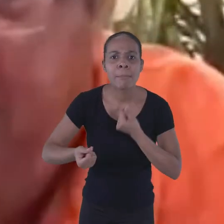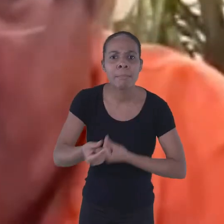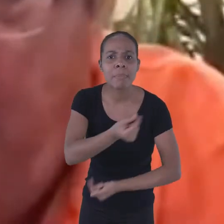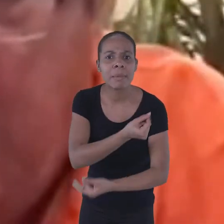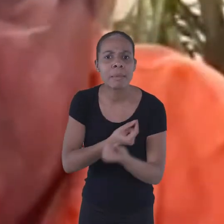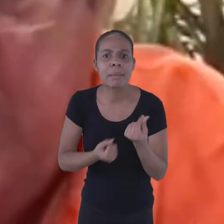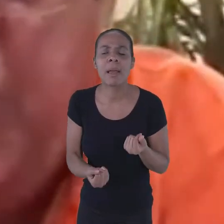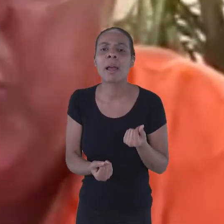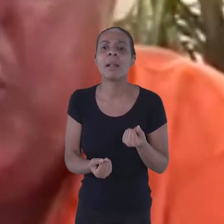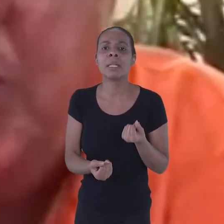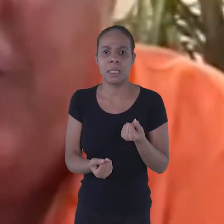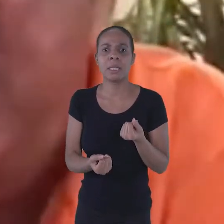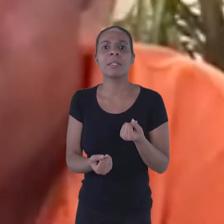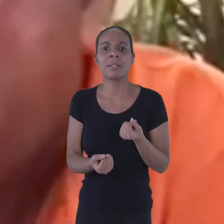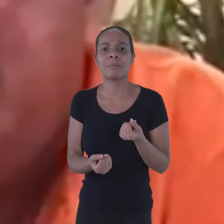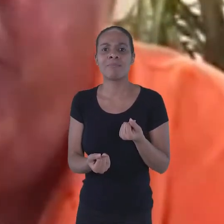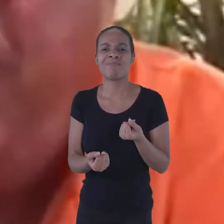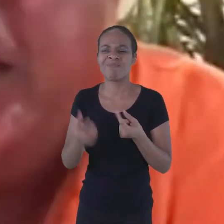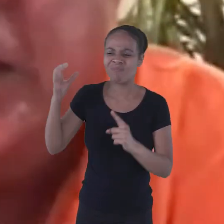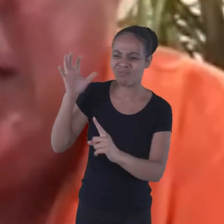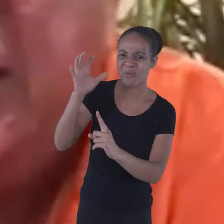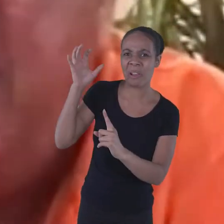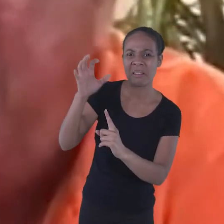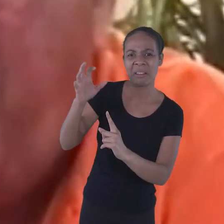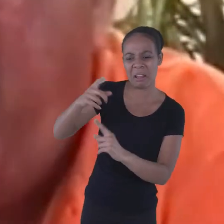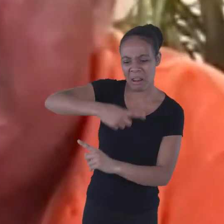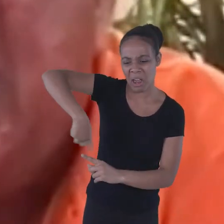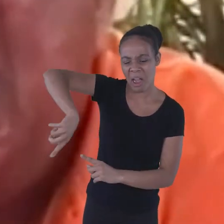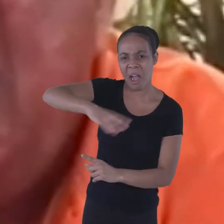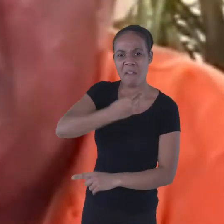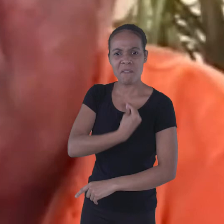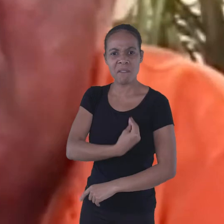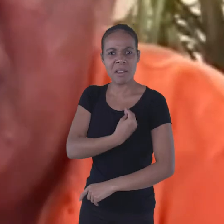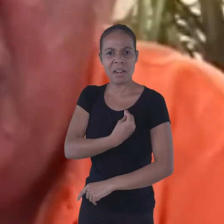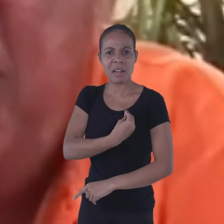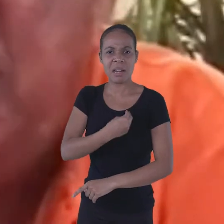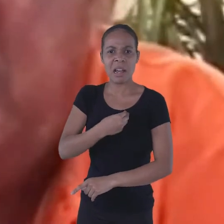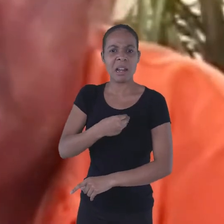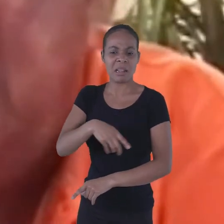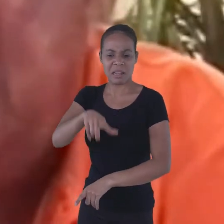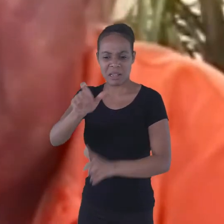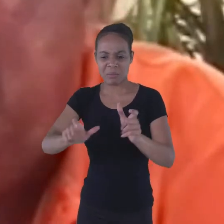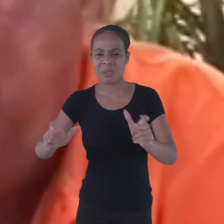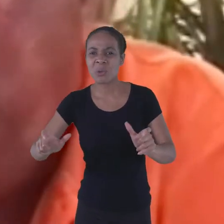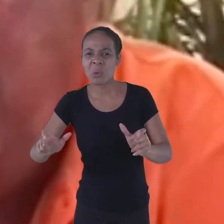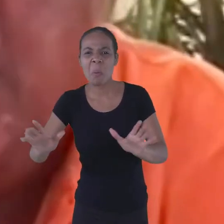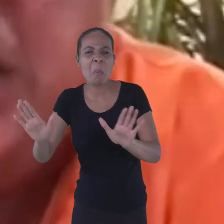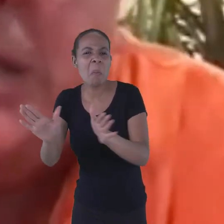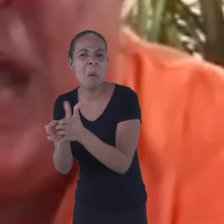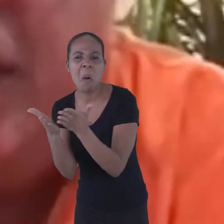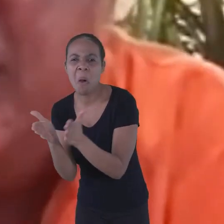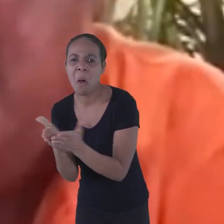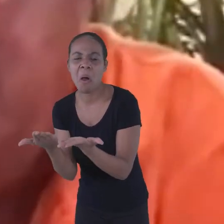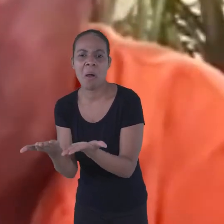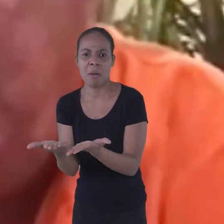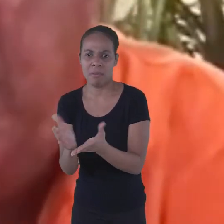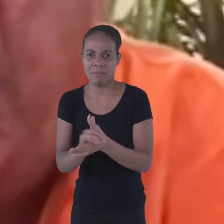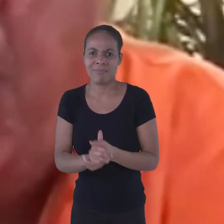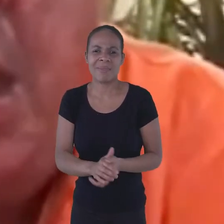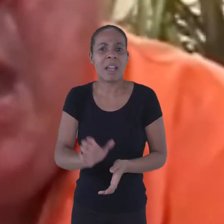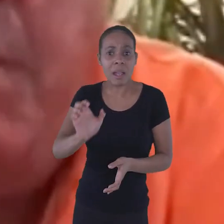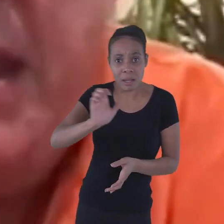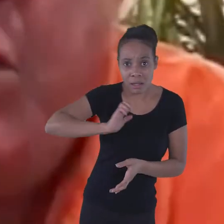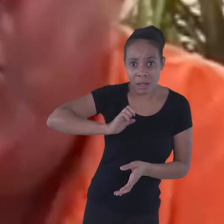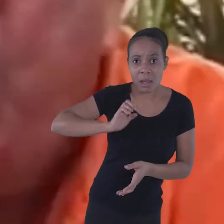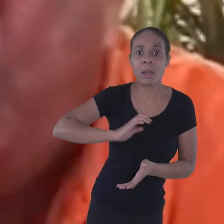está provocando nas pessoas. A vida sempre foi assim, teve pobres e ricos, pessoas que organizadas ou